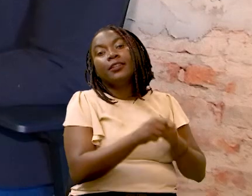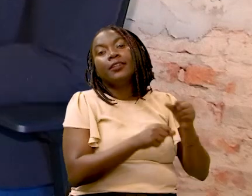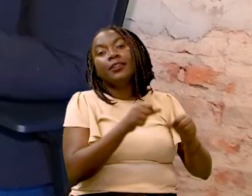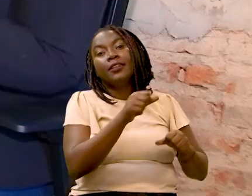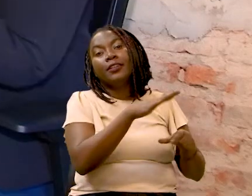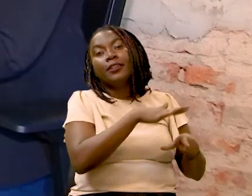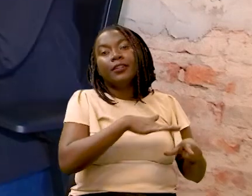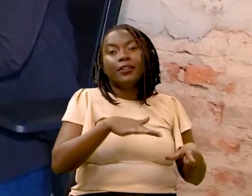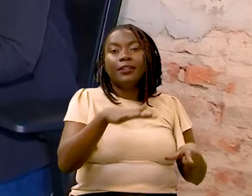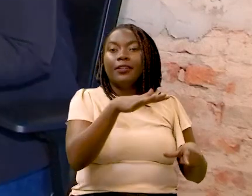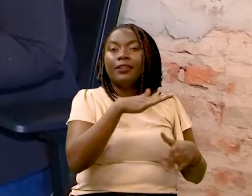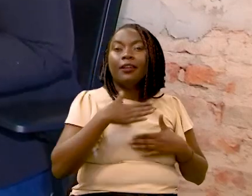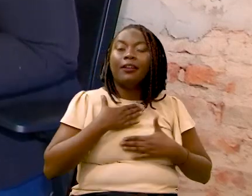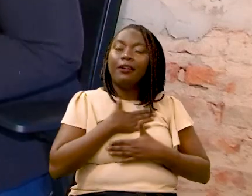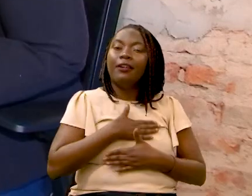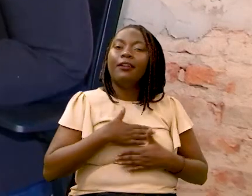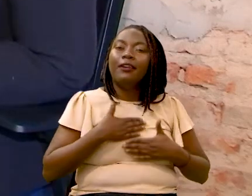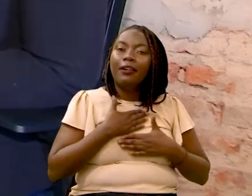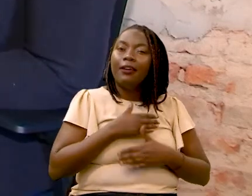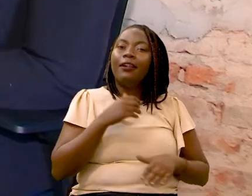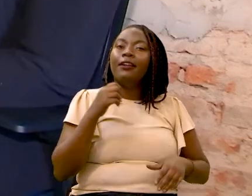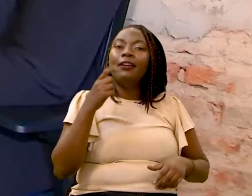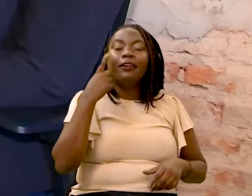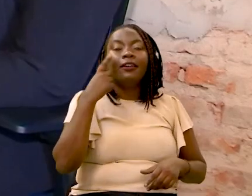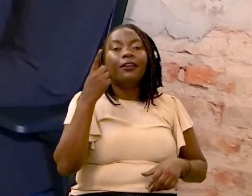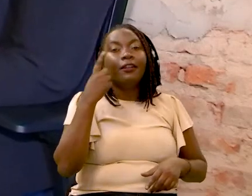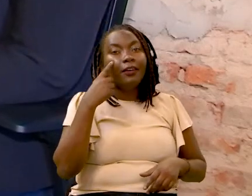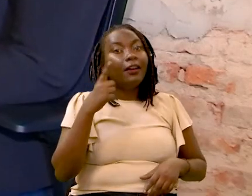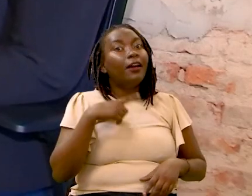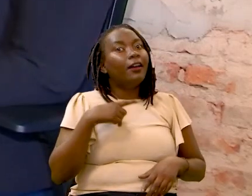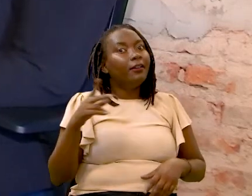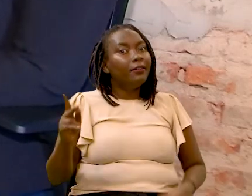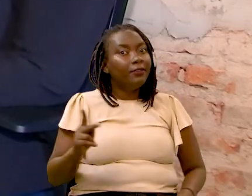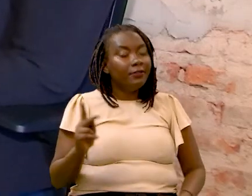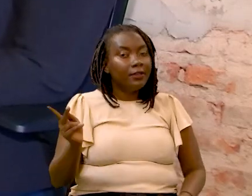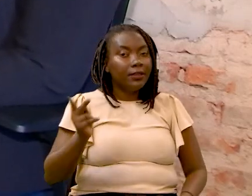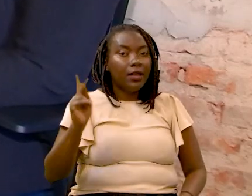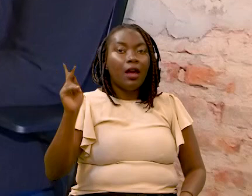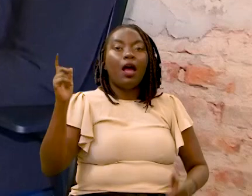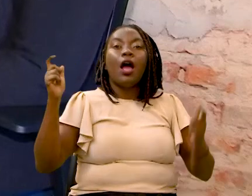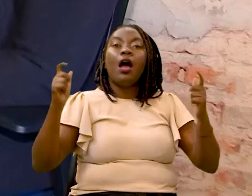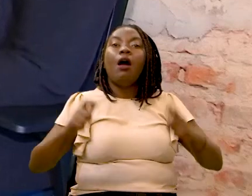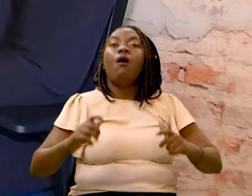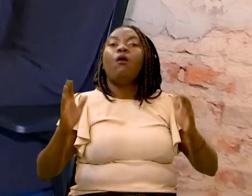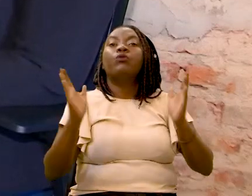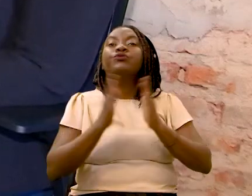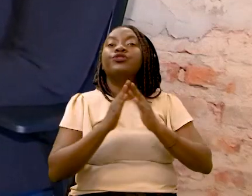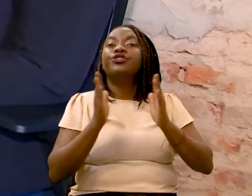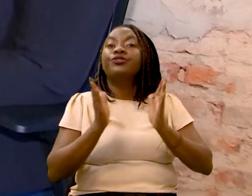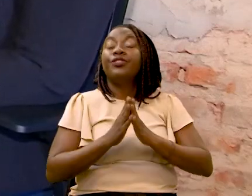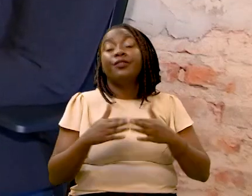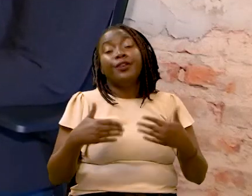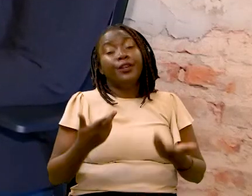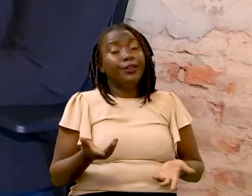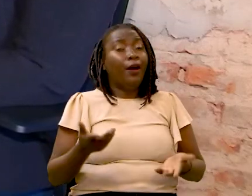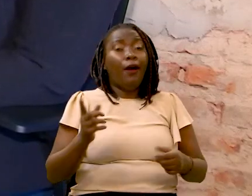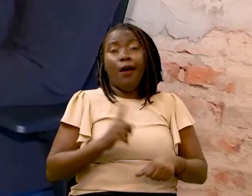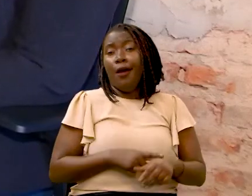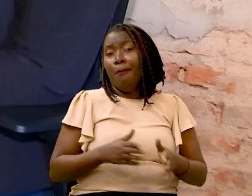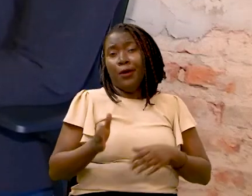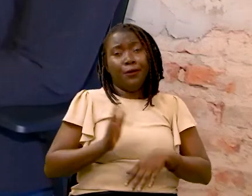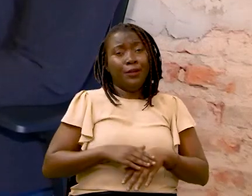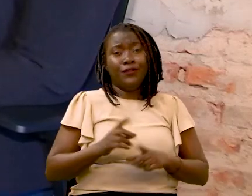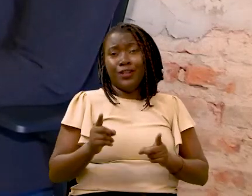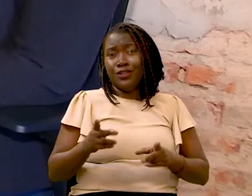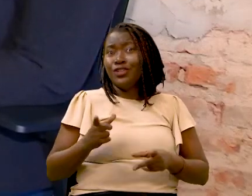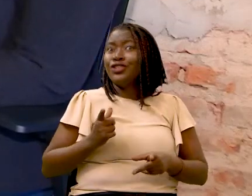a andar Queriam tornar aquele ambiente mais agradável, né? mais agradável, viram quanto tem valor aonde a gente vive, né?